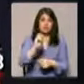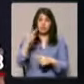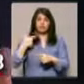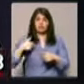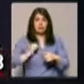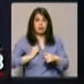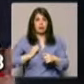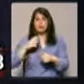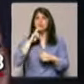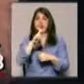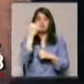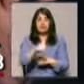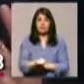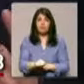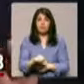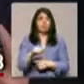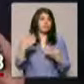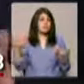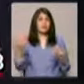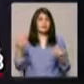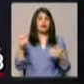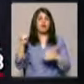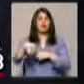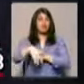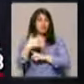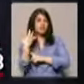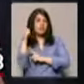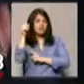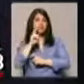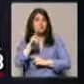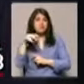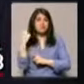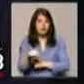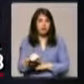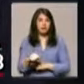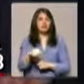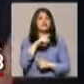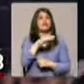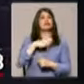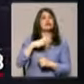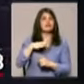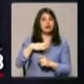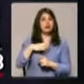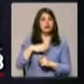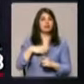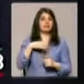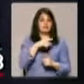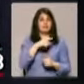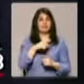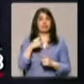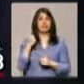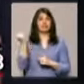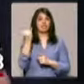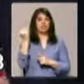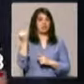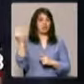portanto aqui o que está a passar ou tá a tentar passar neste momento é que sejam as três instituições que os gregos não querem chamar Troy mas que se chama